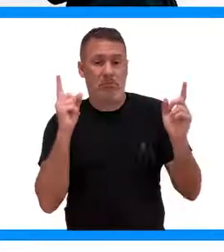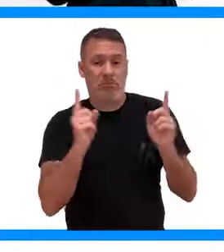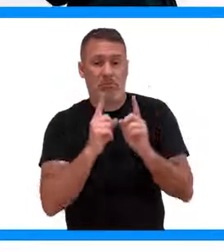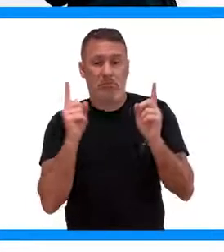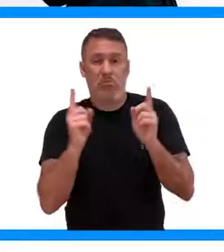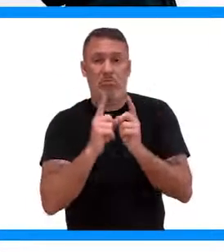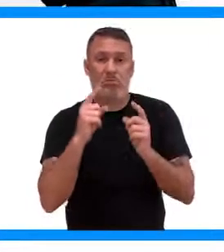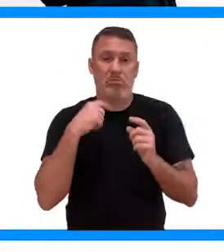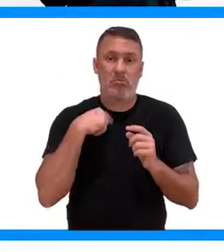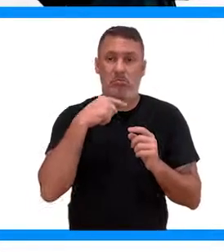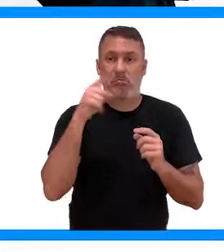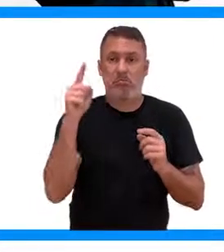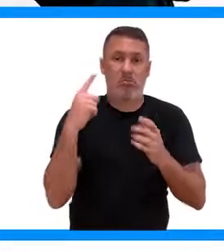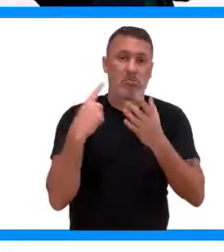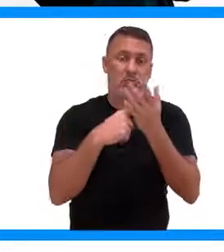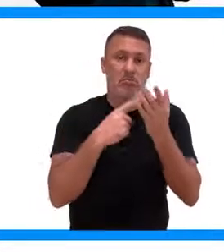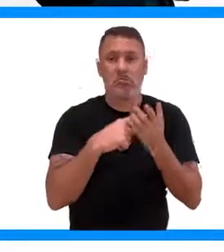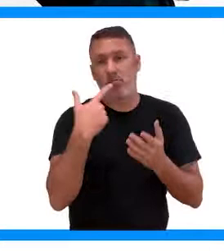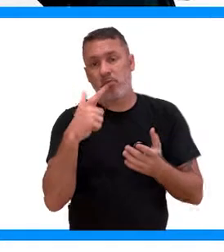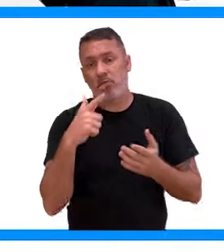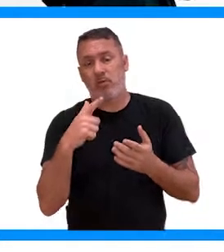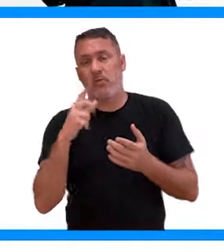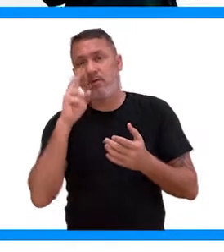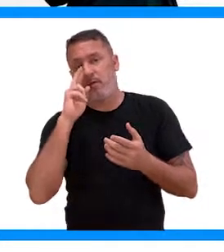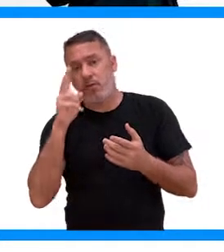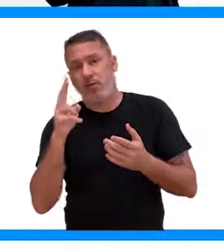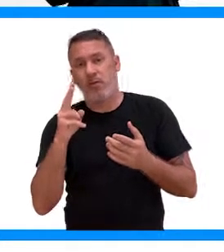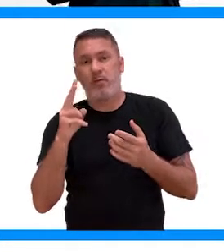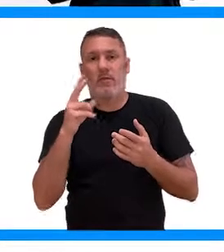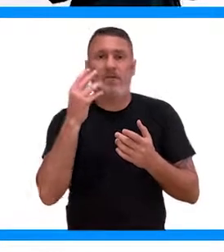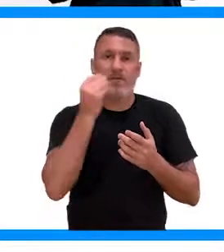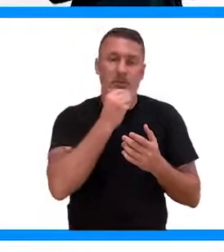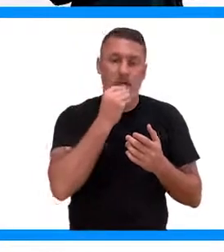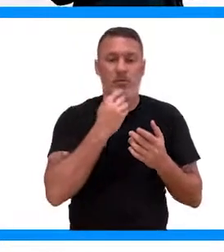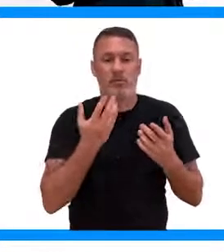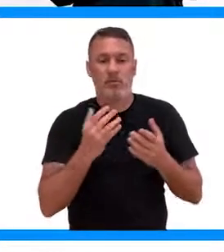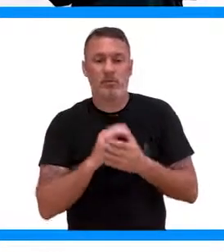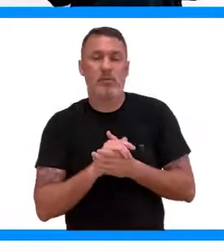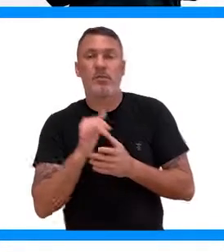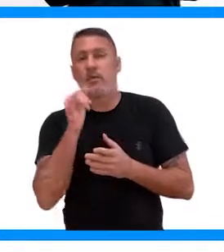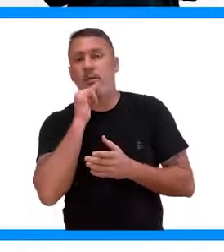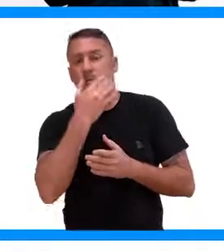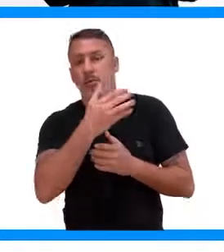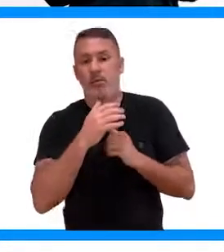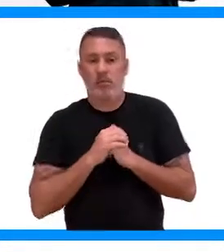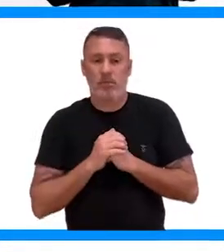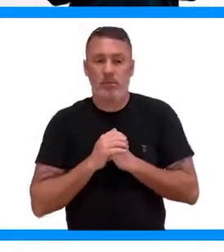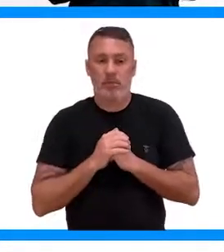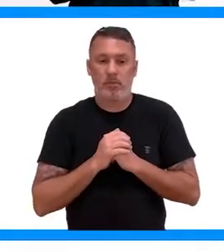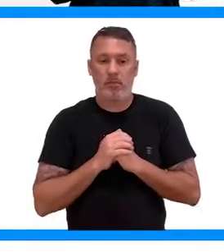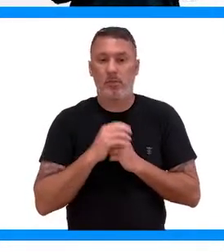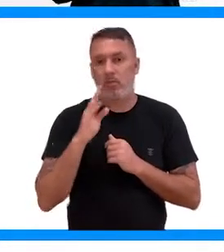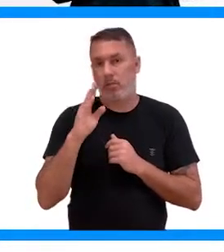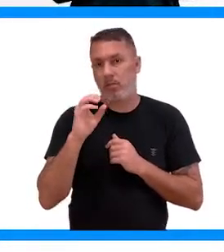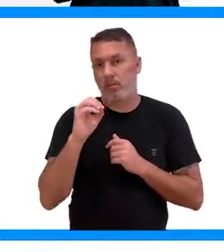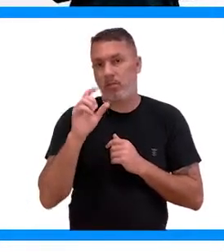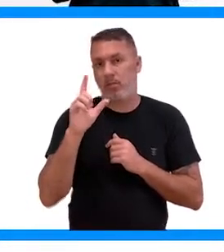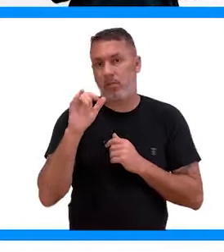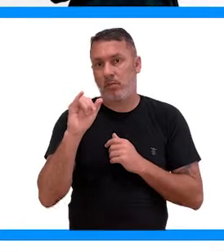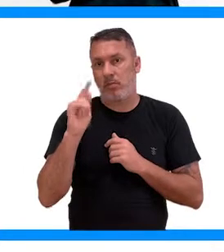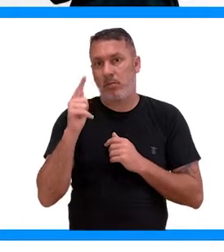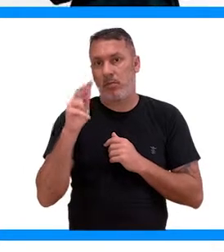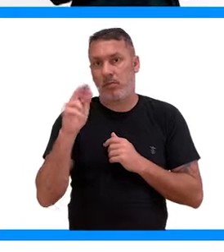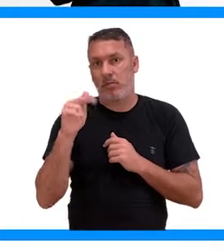descobrir se é acentuada, se não é acentuada, onde que vai ser forte e onde vai ser fraca. Exemplos: